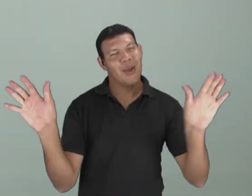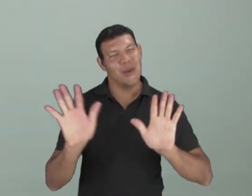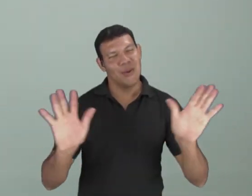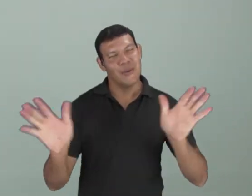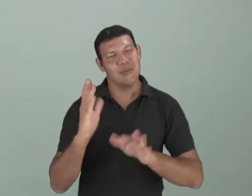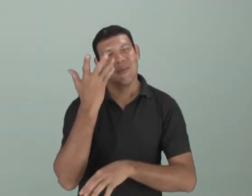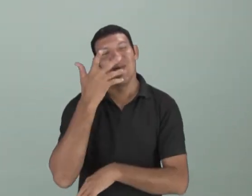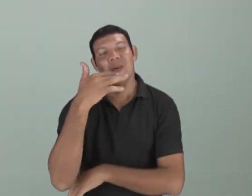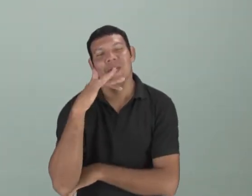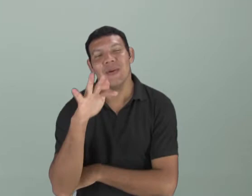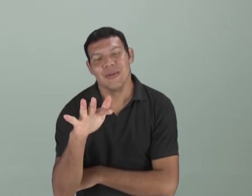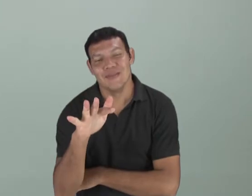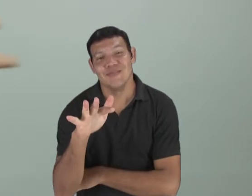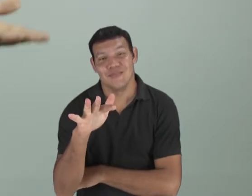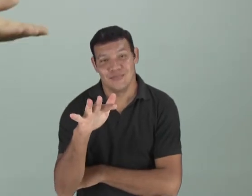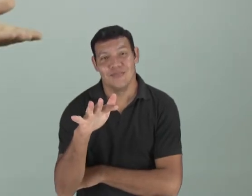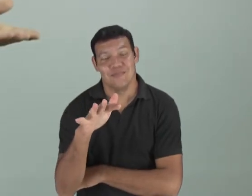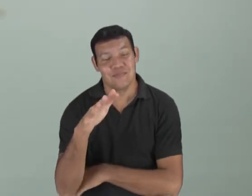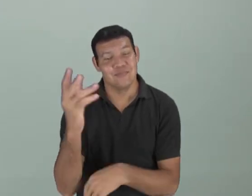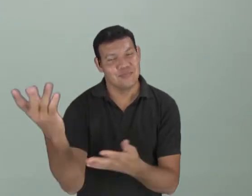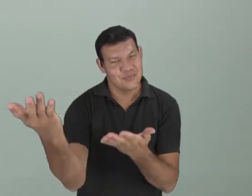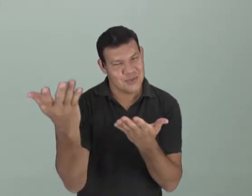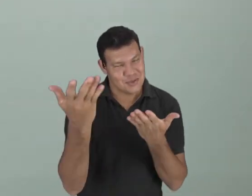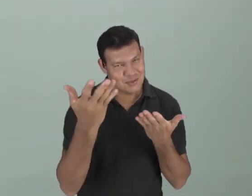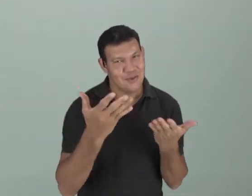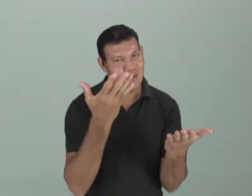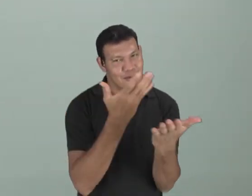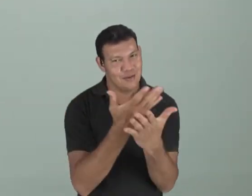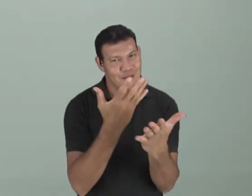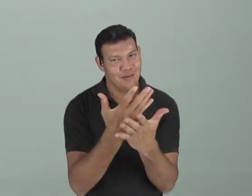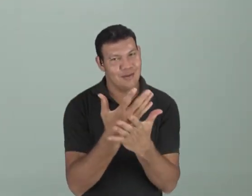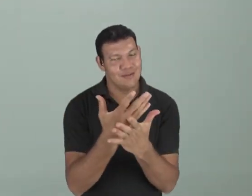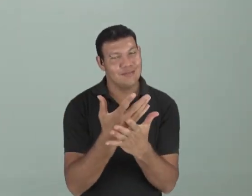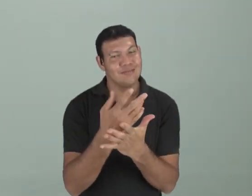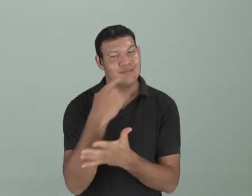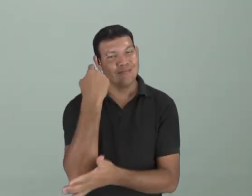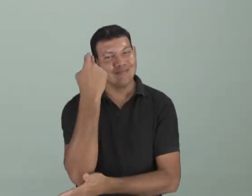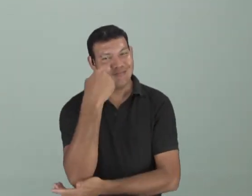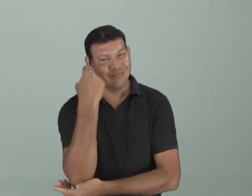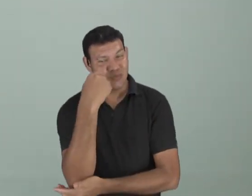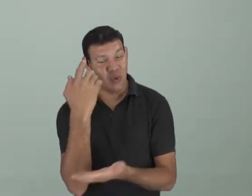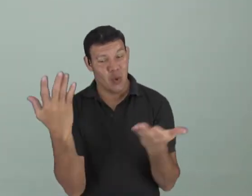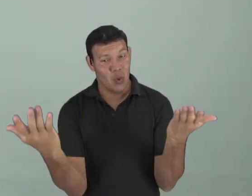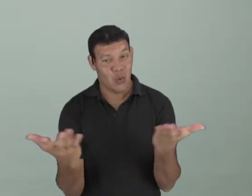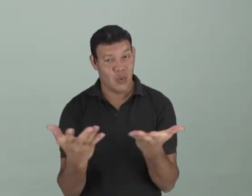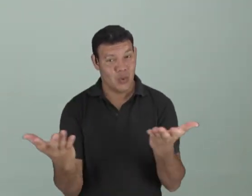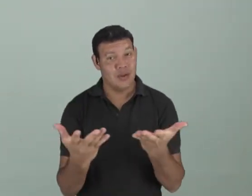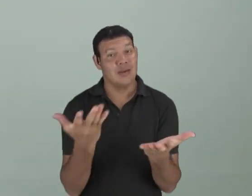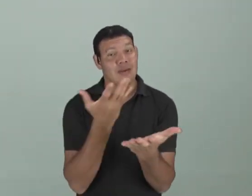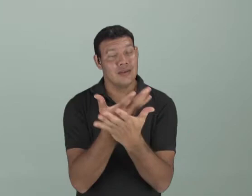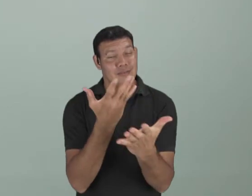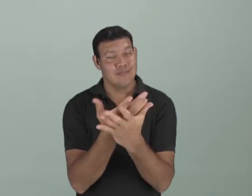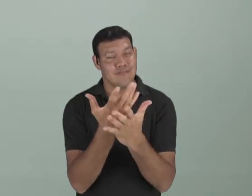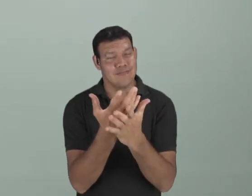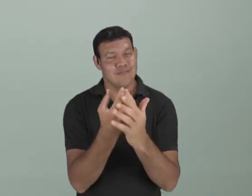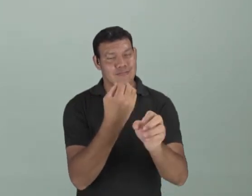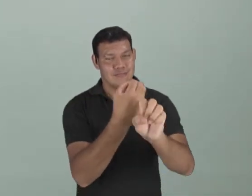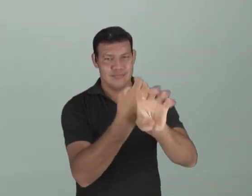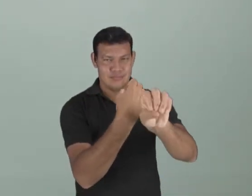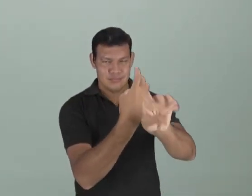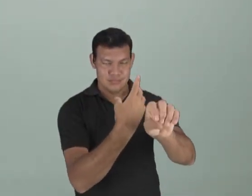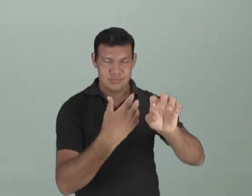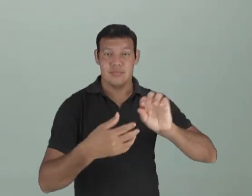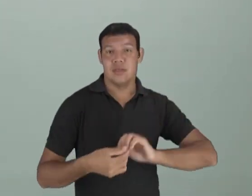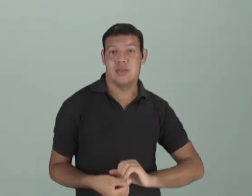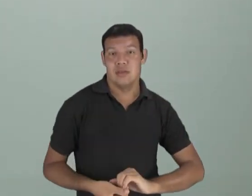Hola chicos y chicas, sean bienvenidos a nuestra clase de español. A partir de hoy estudiaremos por la tela.